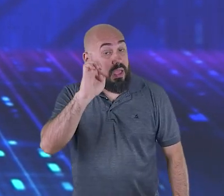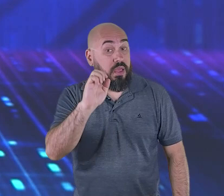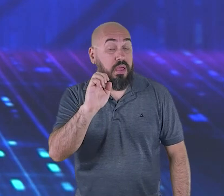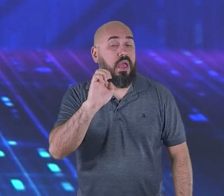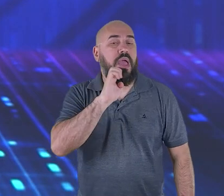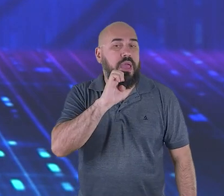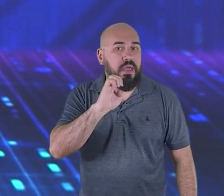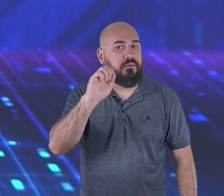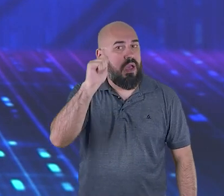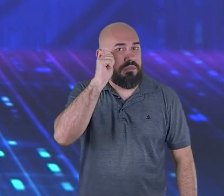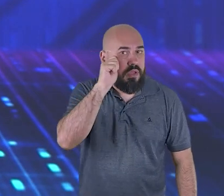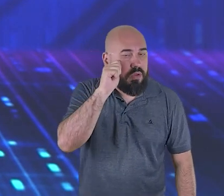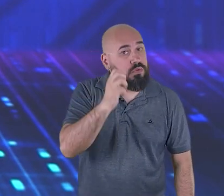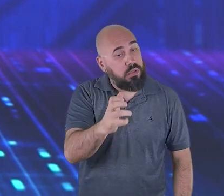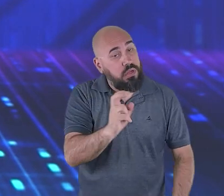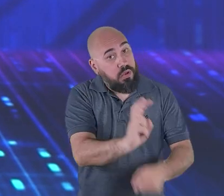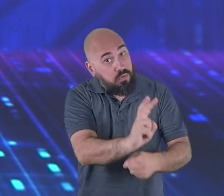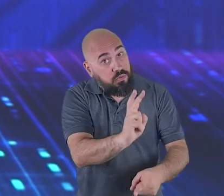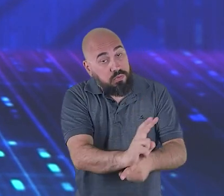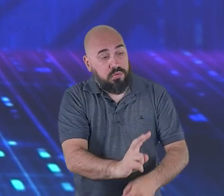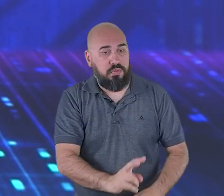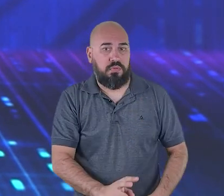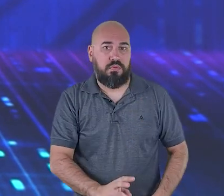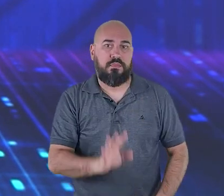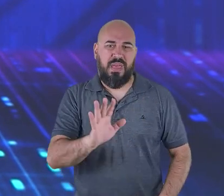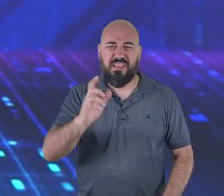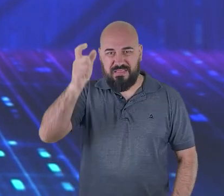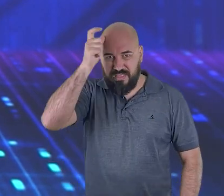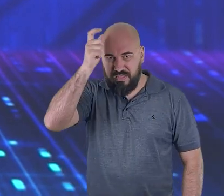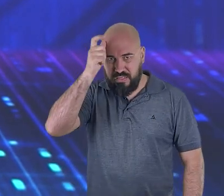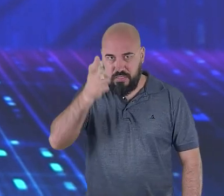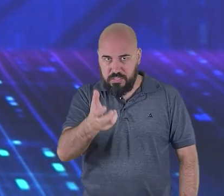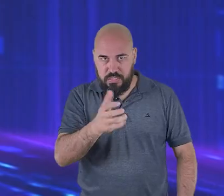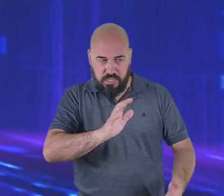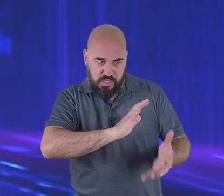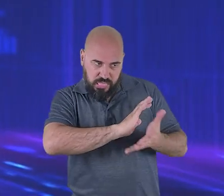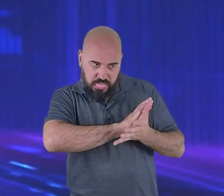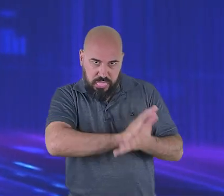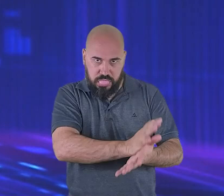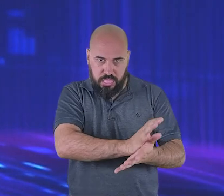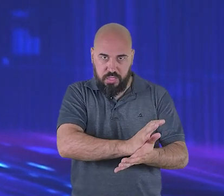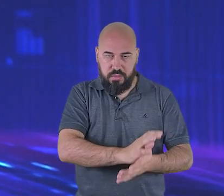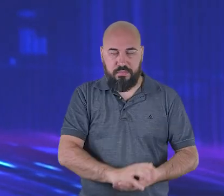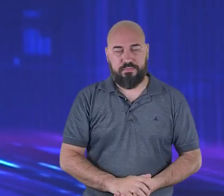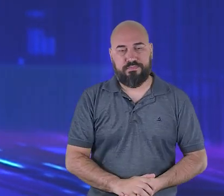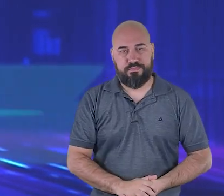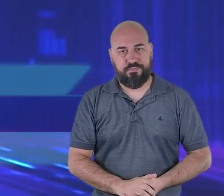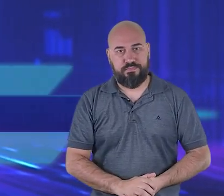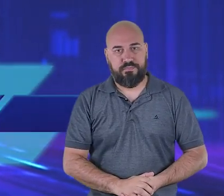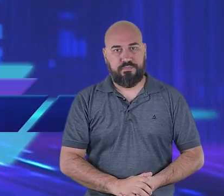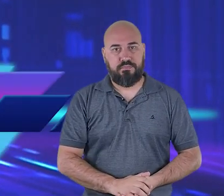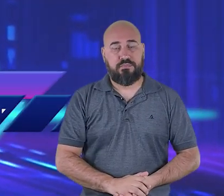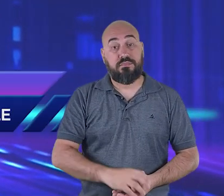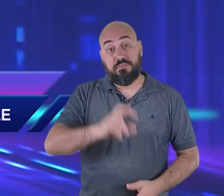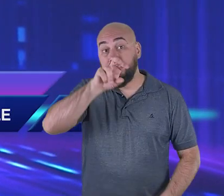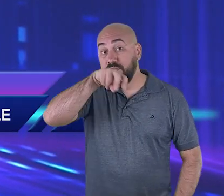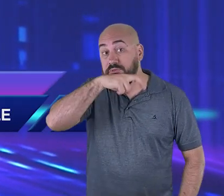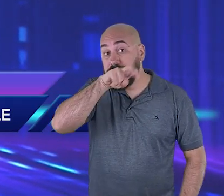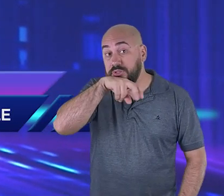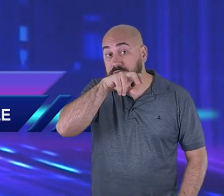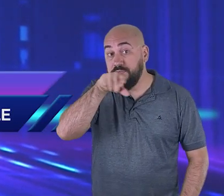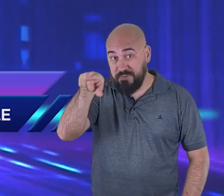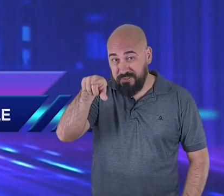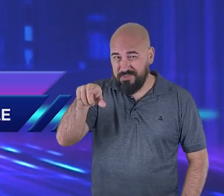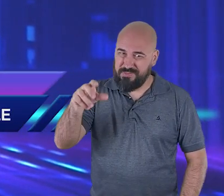ser humano. Queria deixá-los pequenos. O segundo ataque era que a lei de